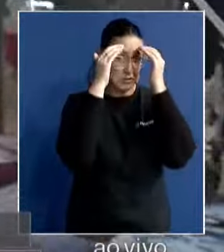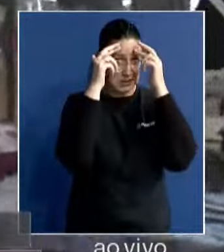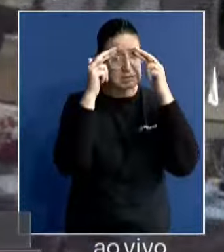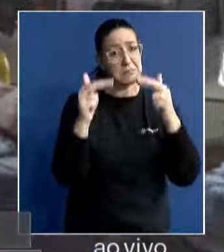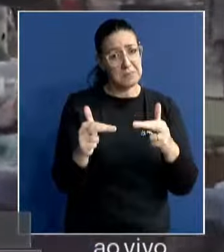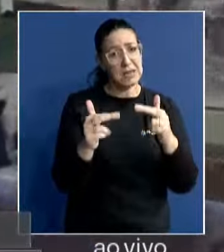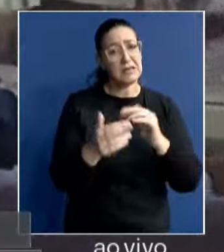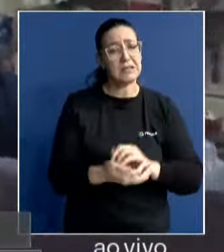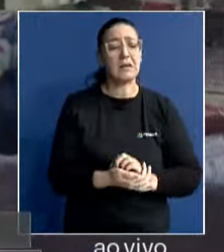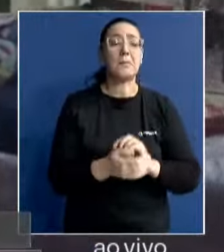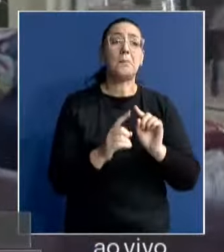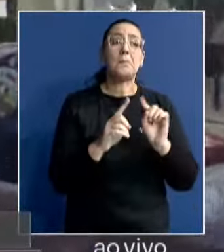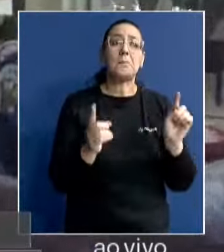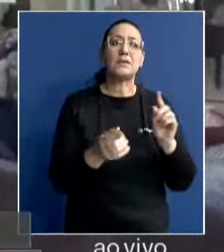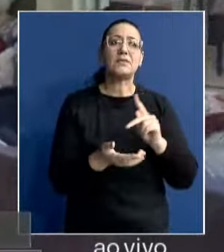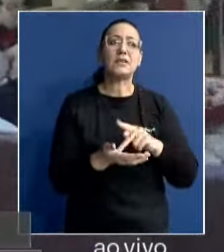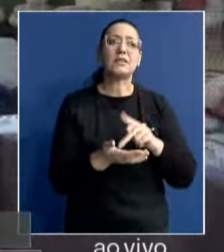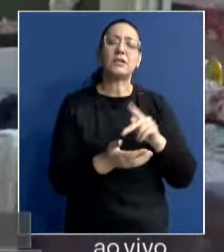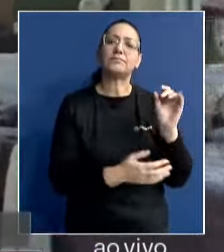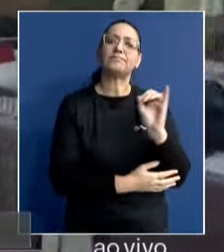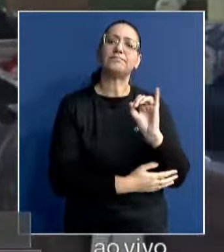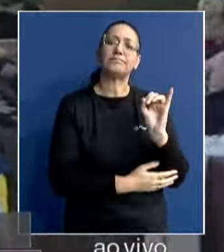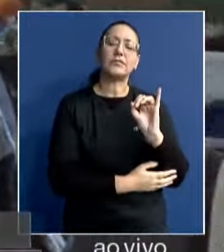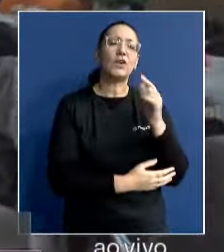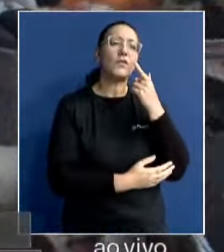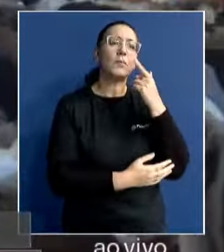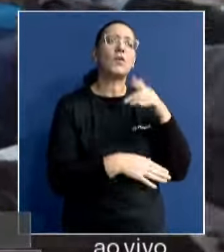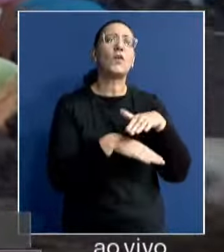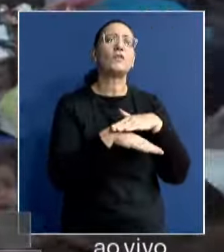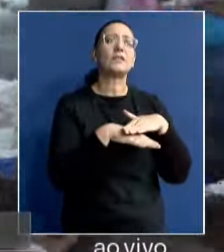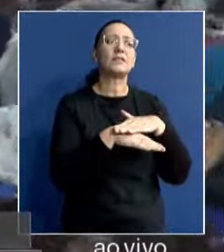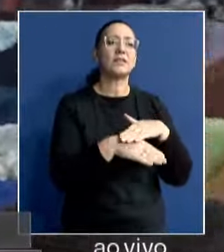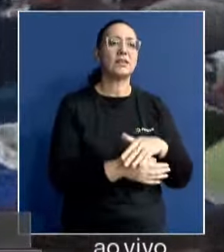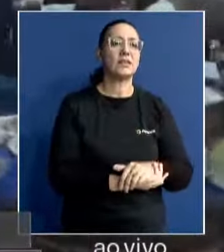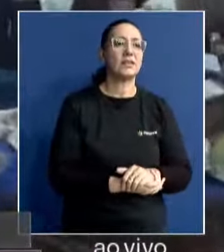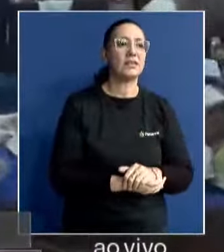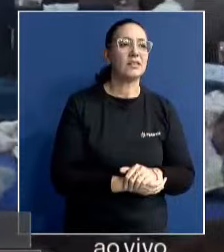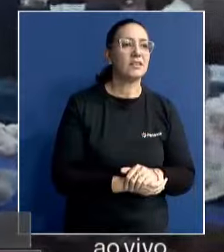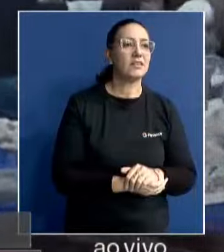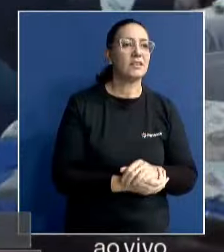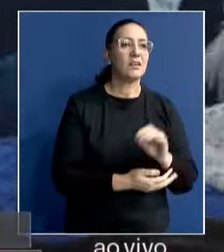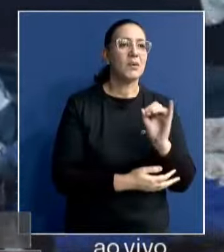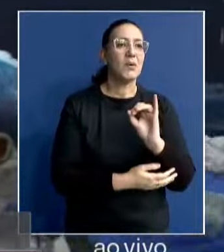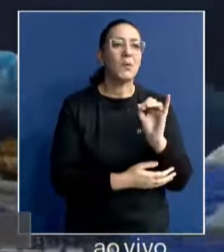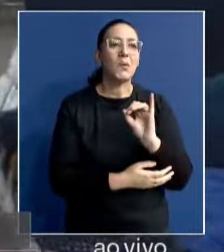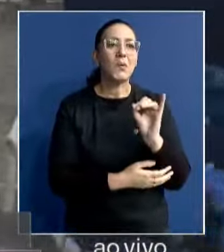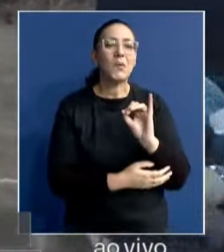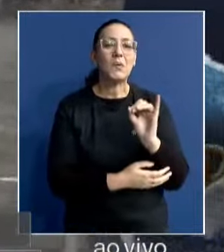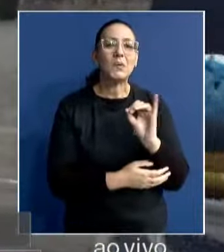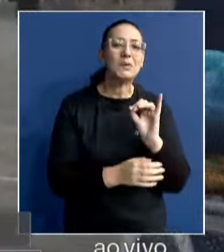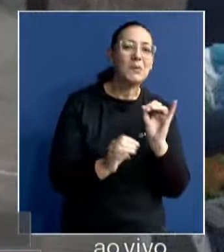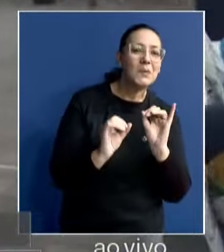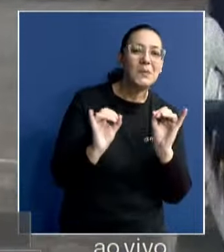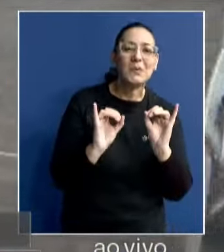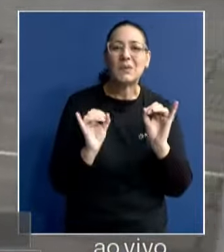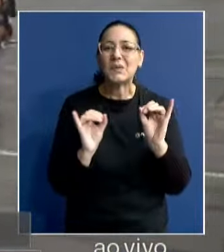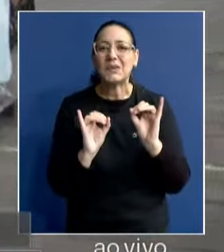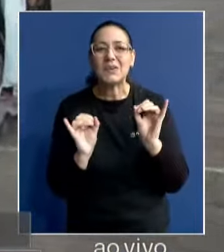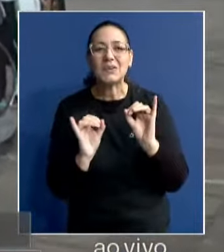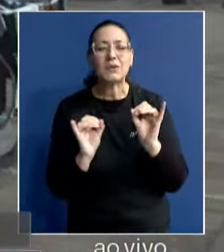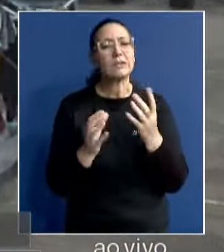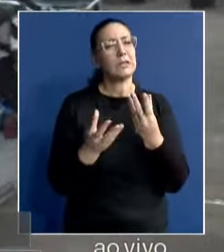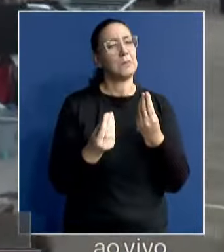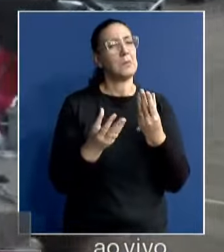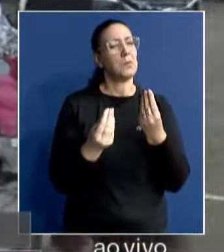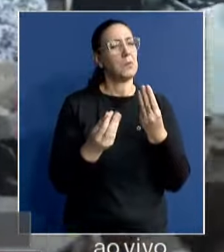realidade aqui neste momento. Oi, querido, tudo bem? Como é que é teu nome? Ninguém. Ó, tem gente que quer aparecer aqui nesse momento, também tem